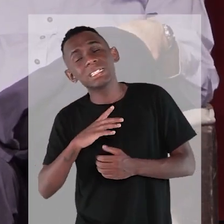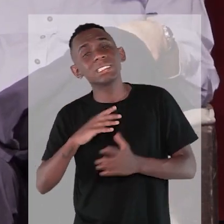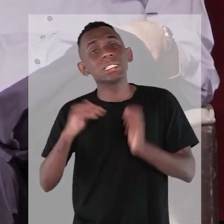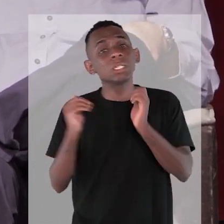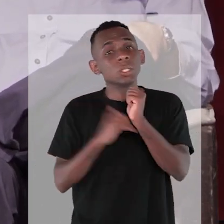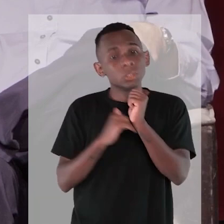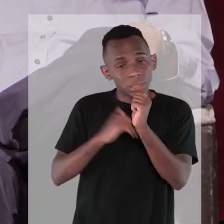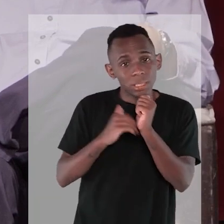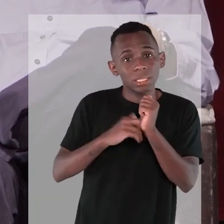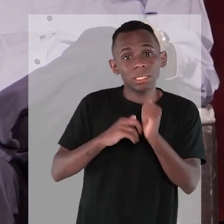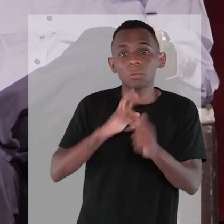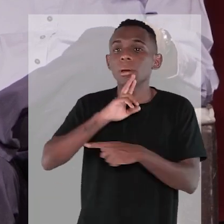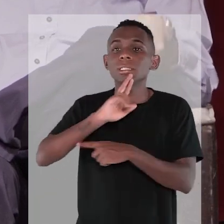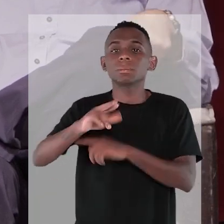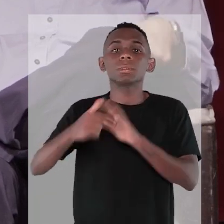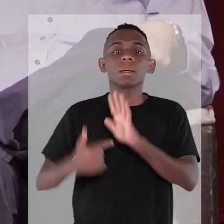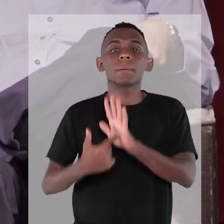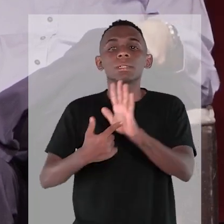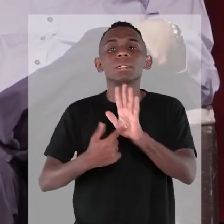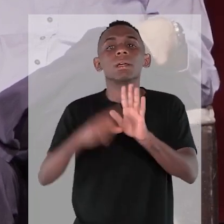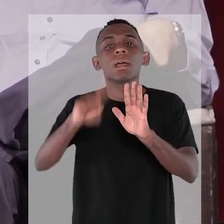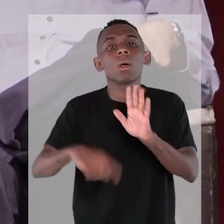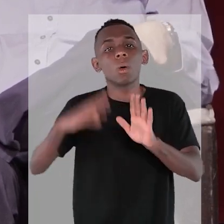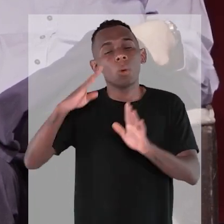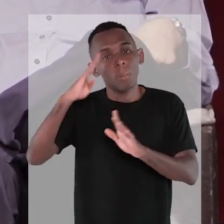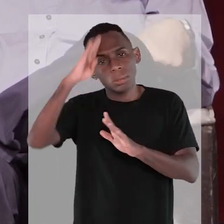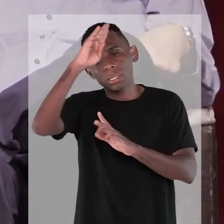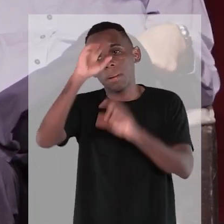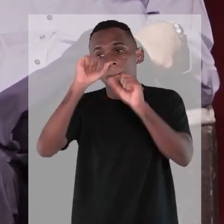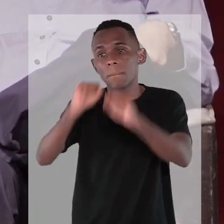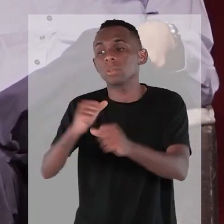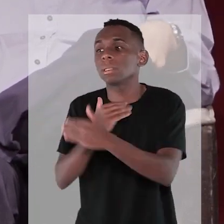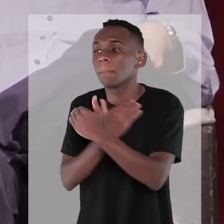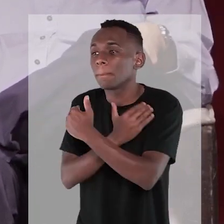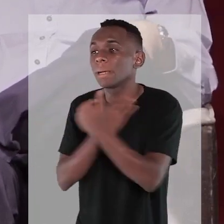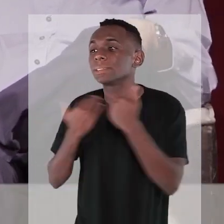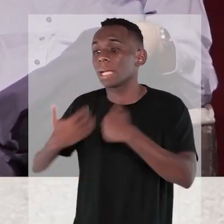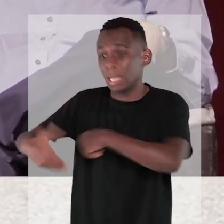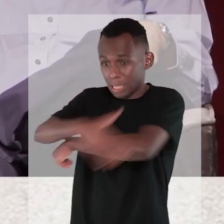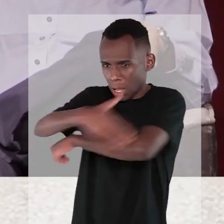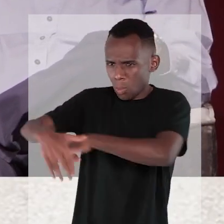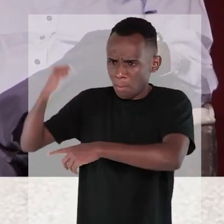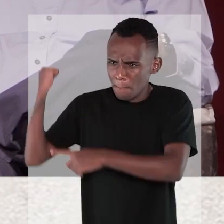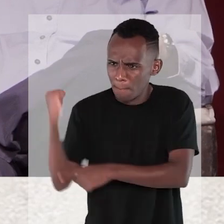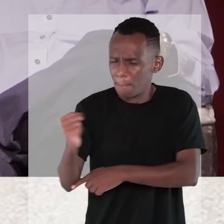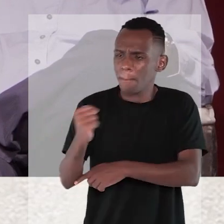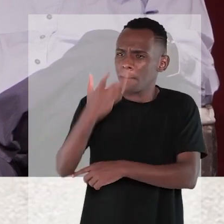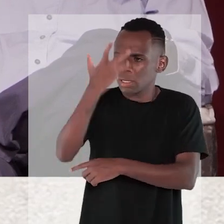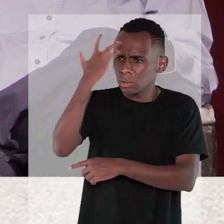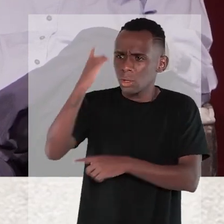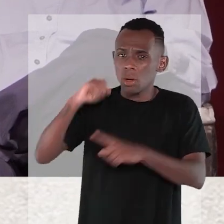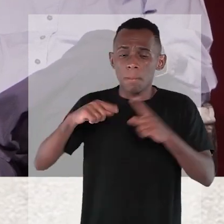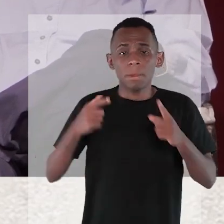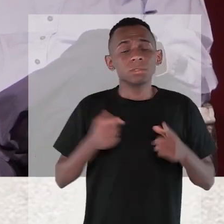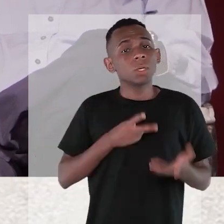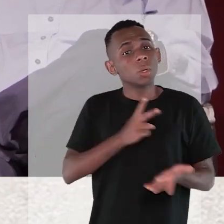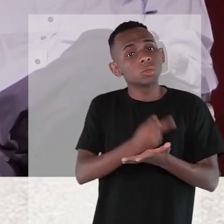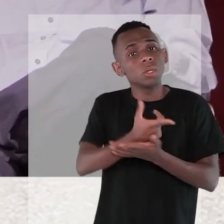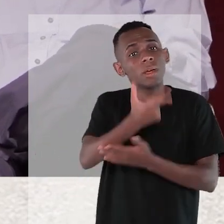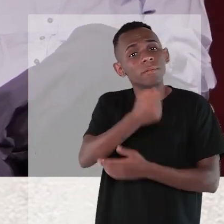ser respondido, que é o Bolsonaro pode matar uma pessoa na rua na frente de todo mundo, que ele vai continuar tendo